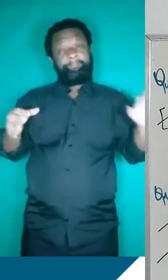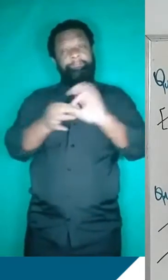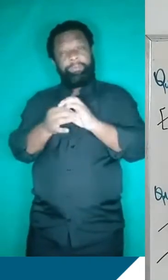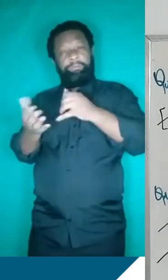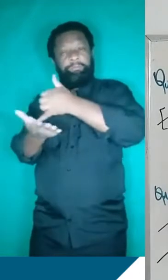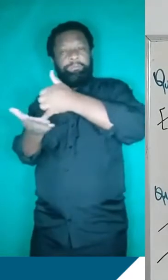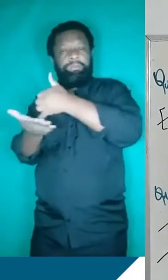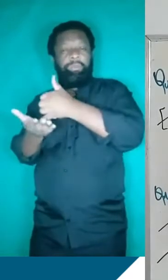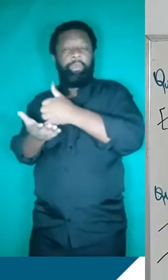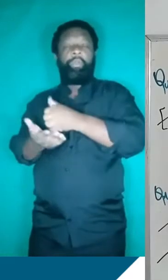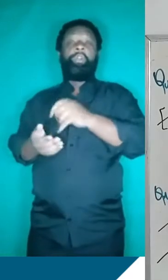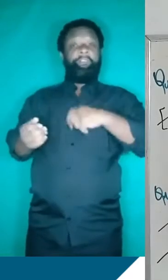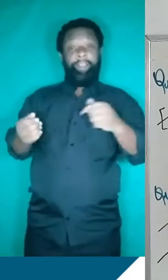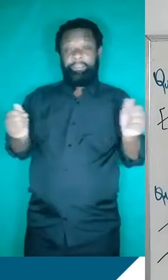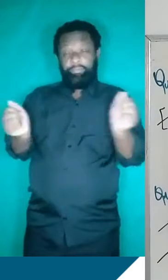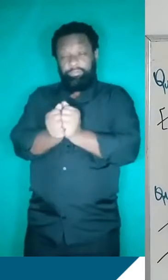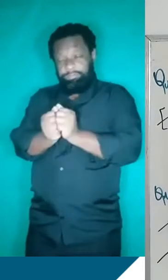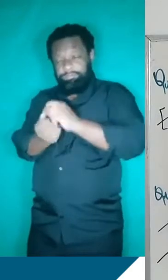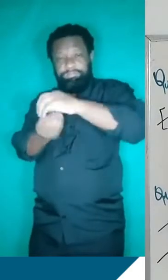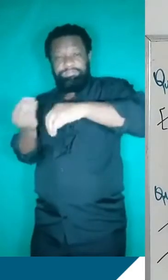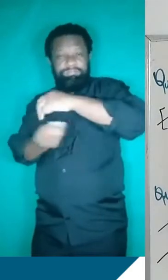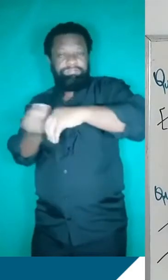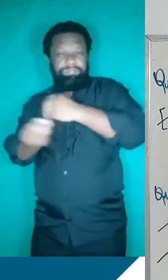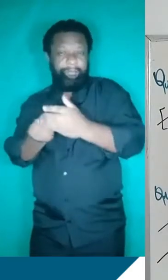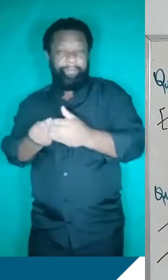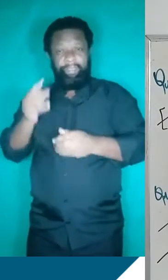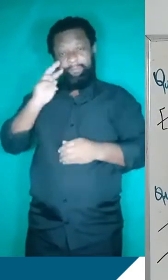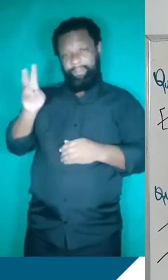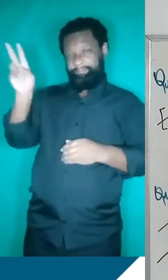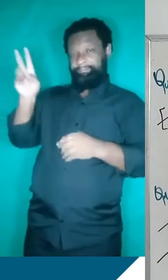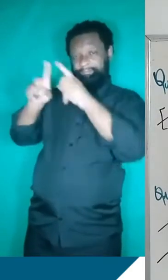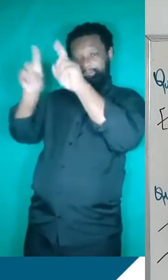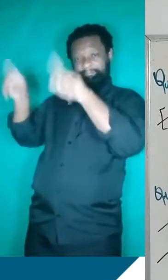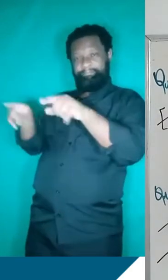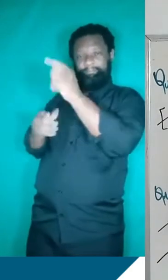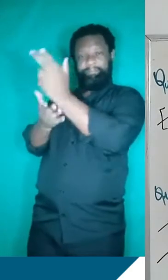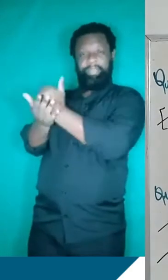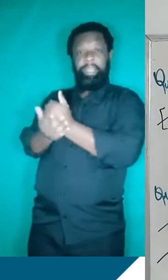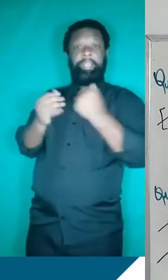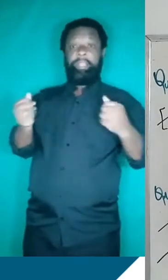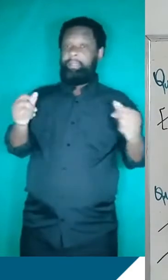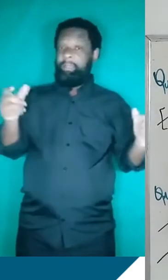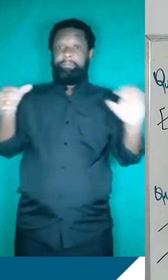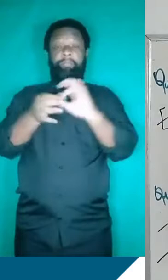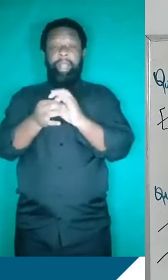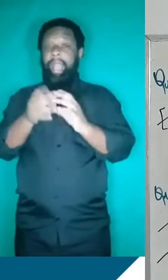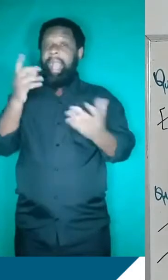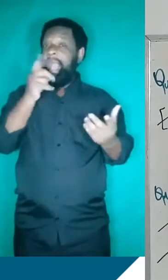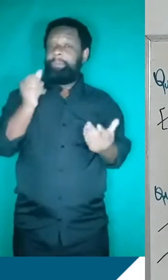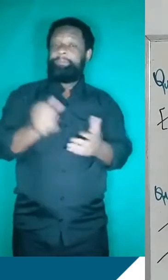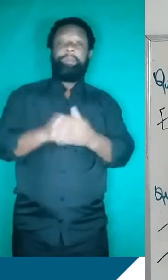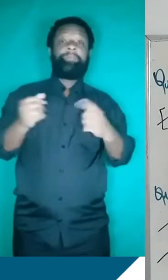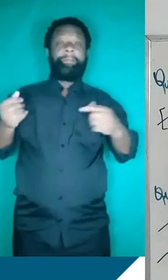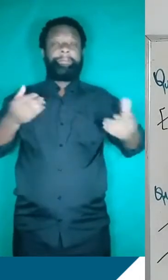gordura. Isso aqui se chama micela. Essa parte daqui de fora, que é a parte polar, interage muito bem com a água, que também é